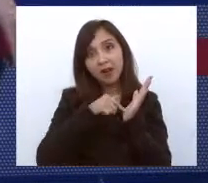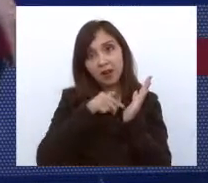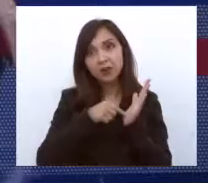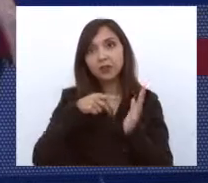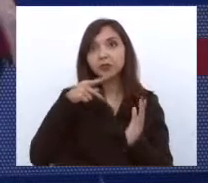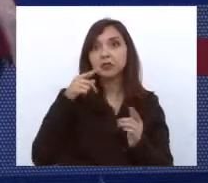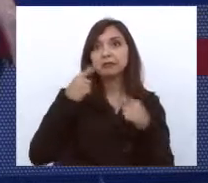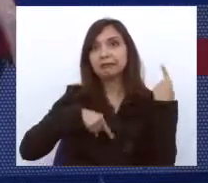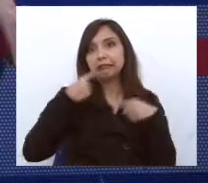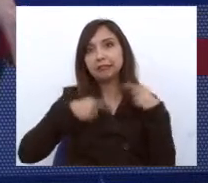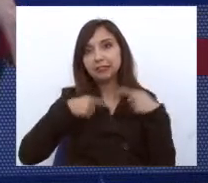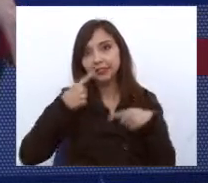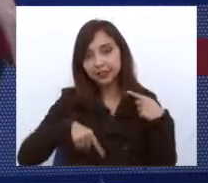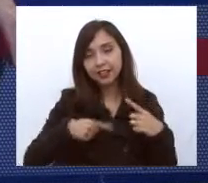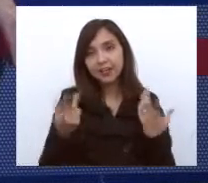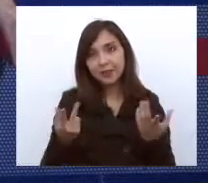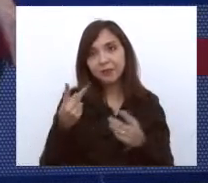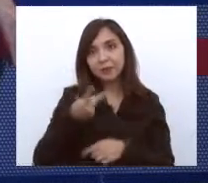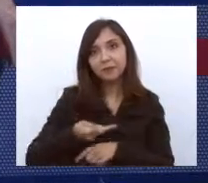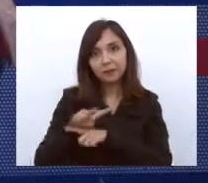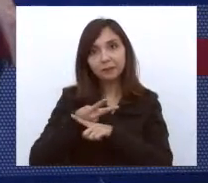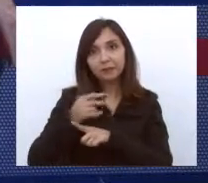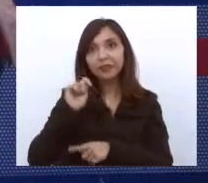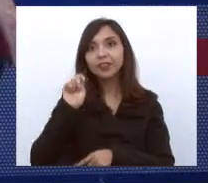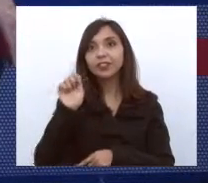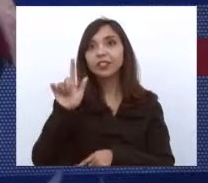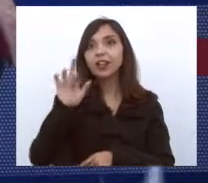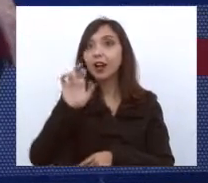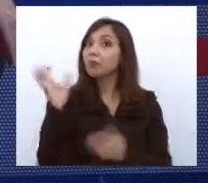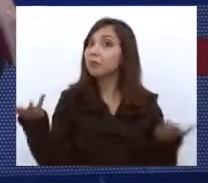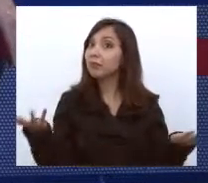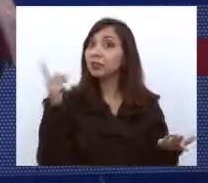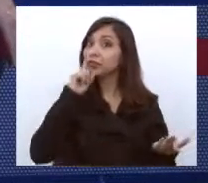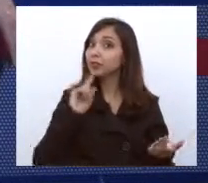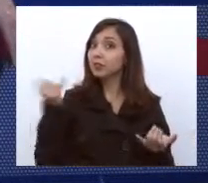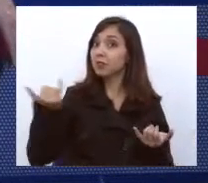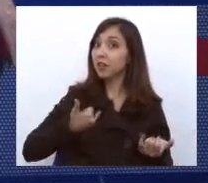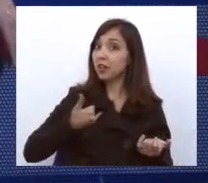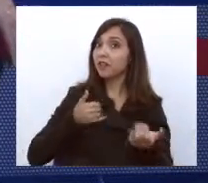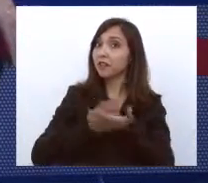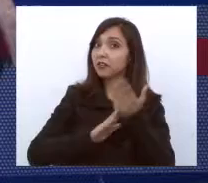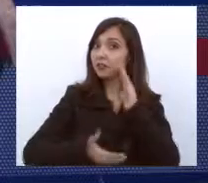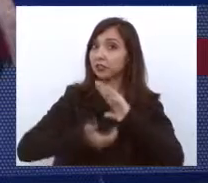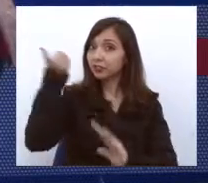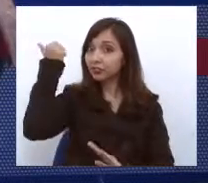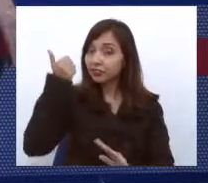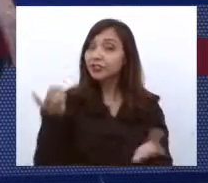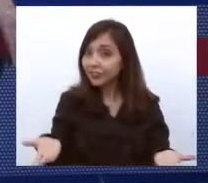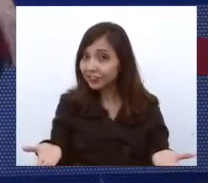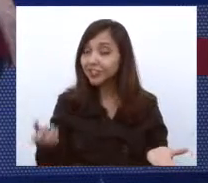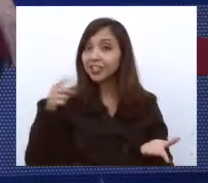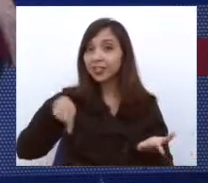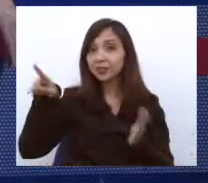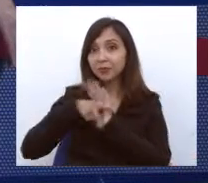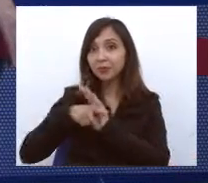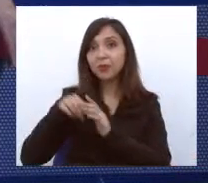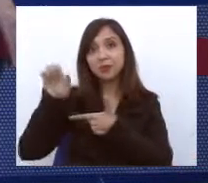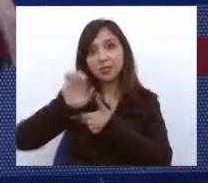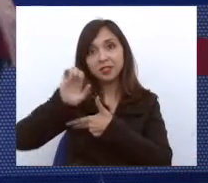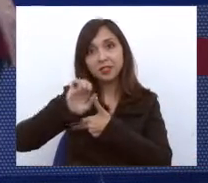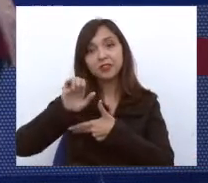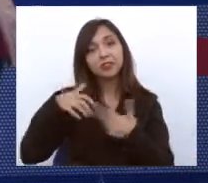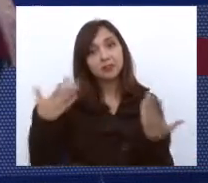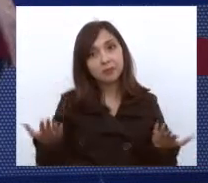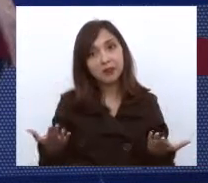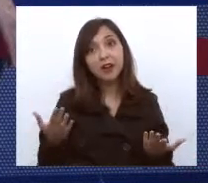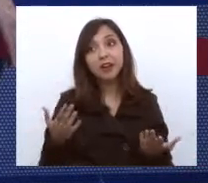projeto polêmico da criação da Procuradoria-Geral do Município, mas, na verdade, a gente não tinha sido informado, o projeto foi retirado pelo Executivo. Porém,